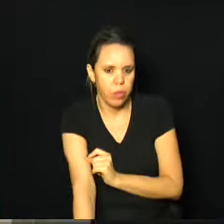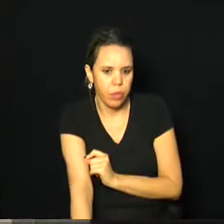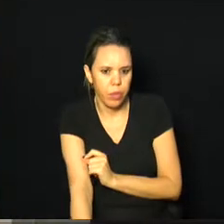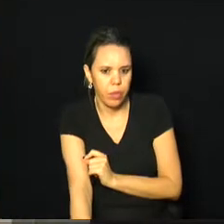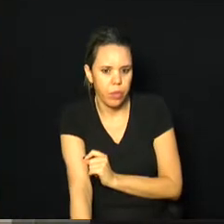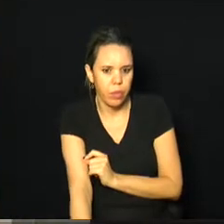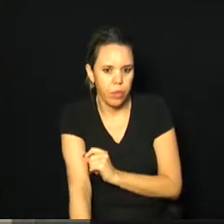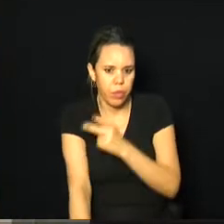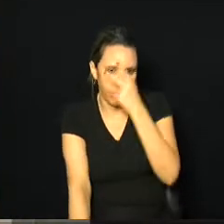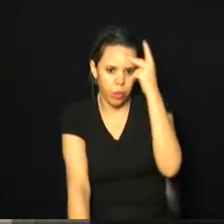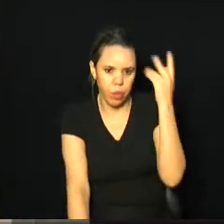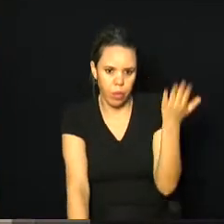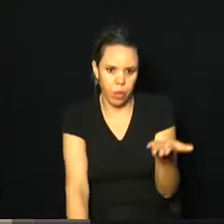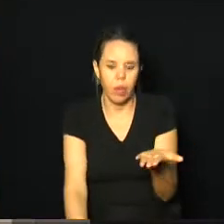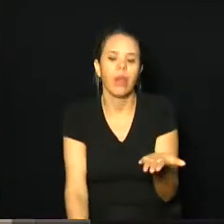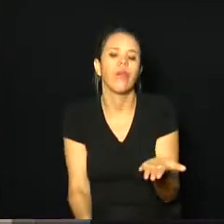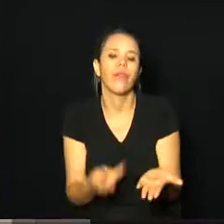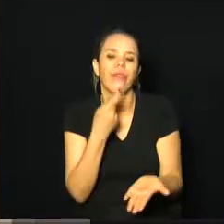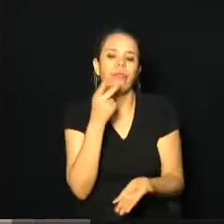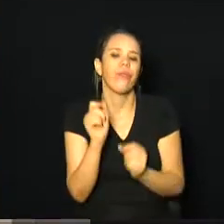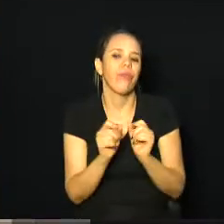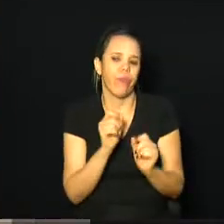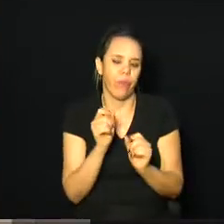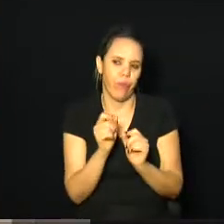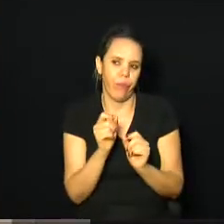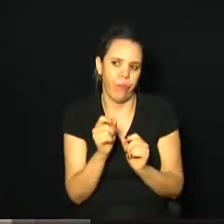Olha, o pessoal até, Gabriel, fala o seguinte,